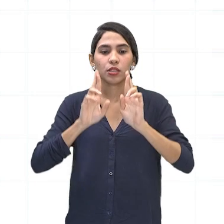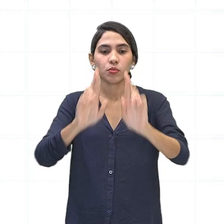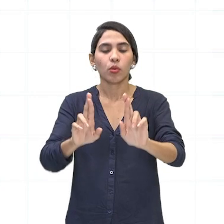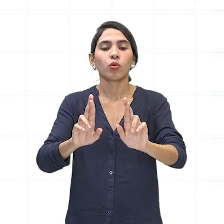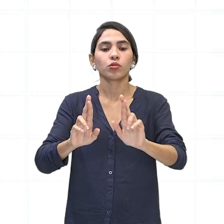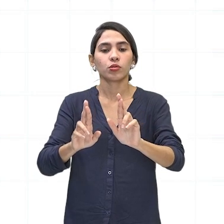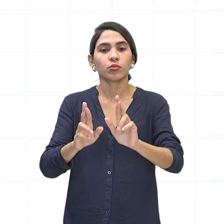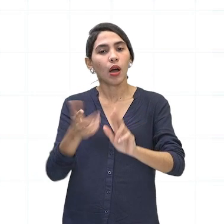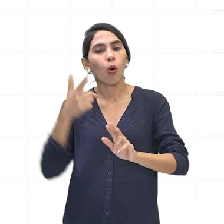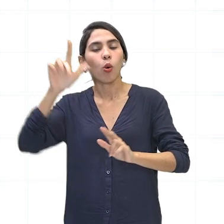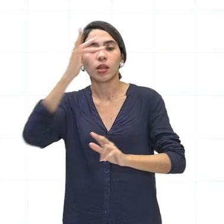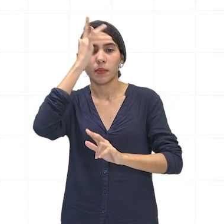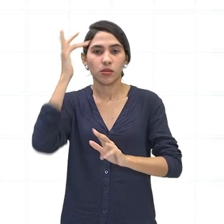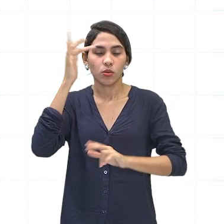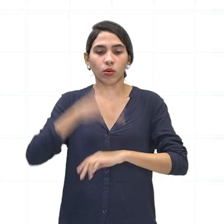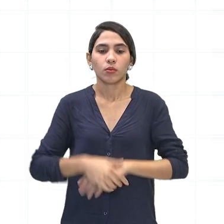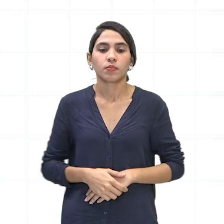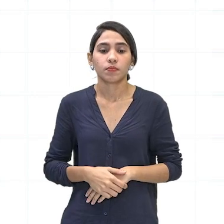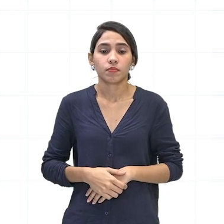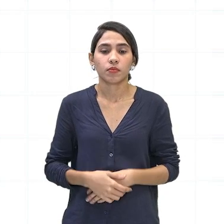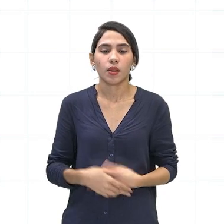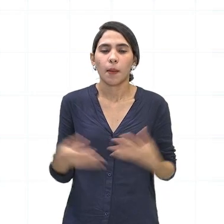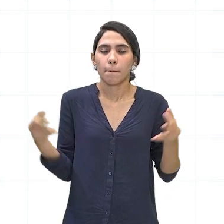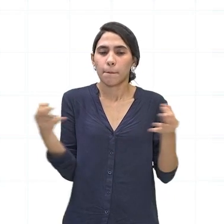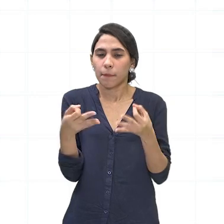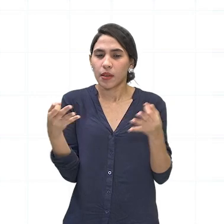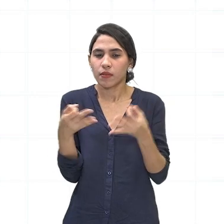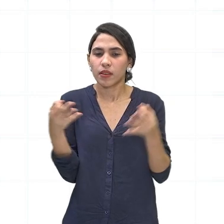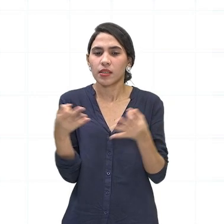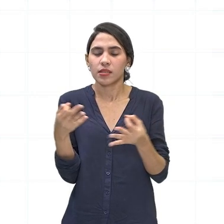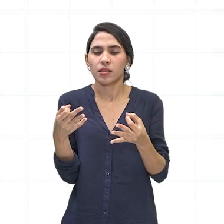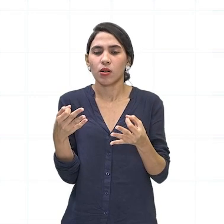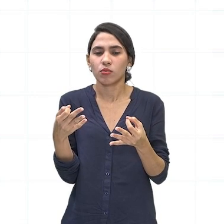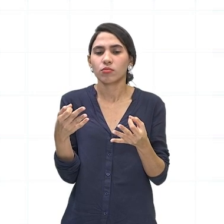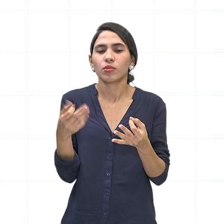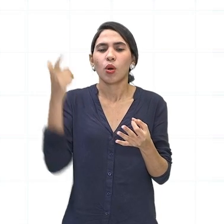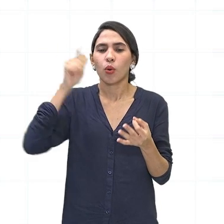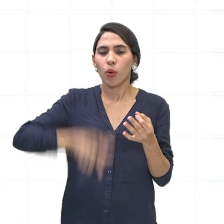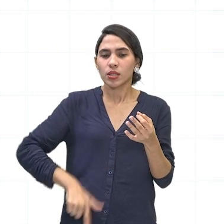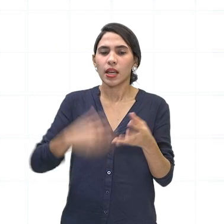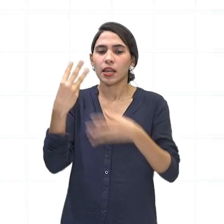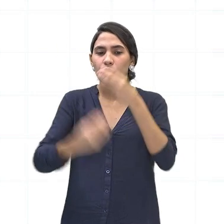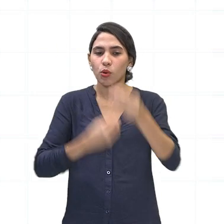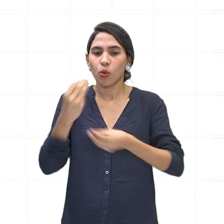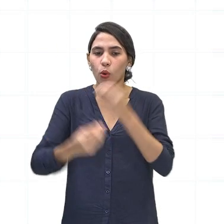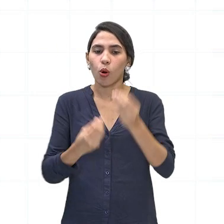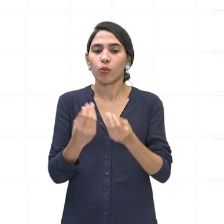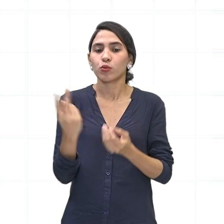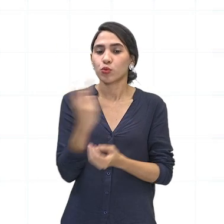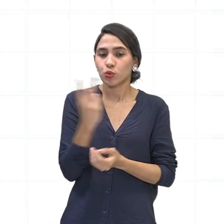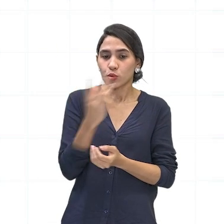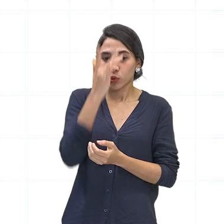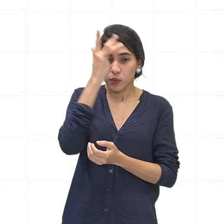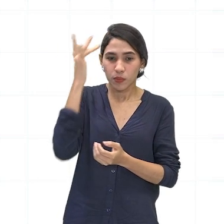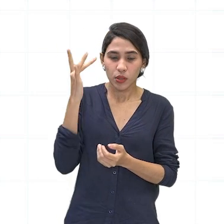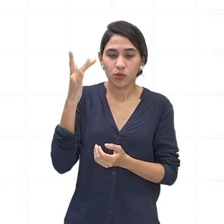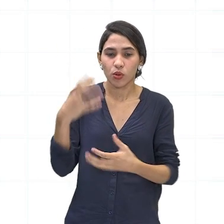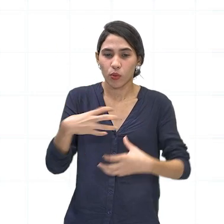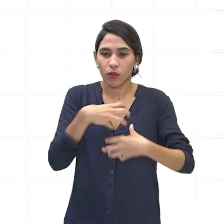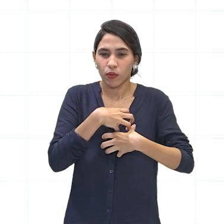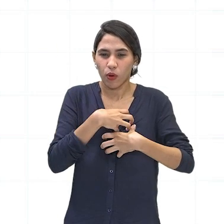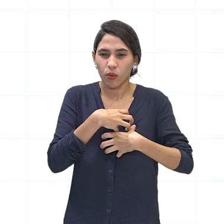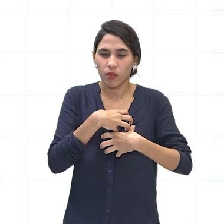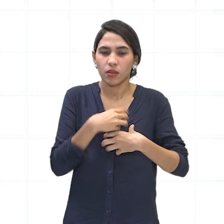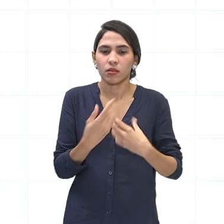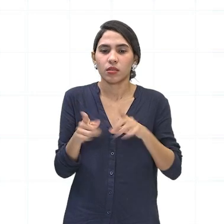ao próximo. A perfeição atinge-se pela unidade de seus dois elementos intrínsecos,